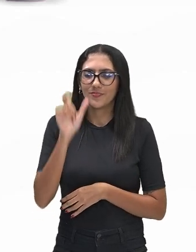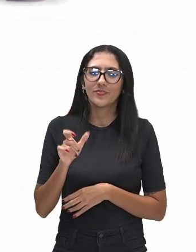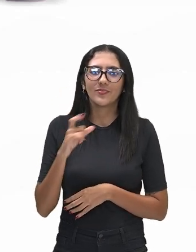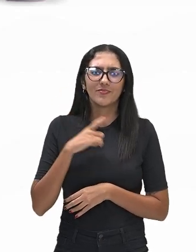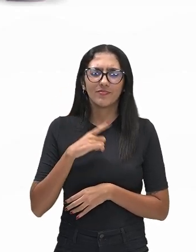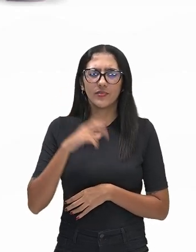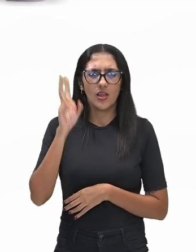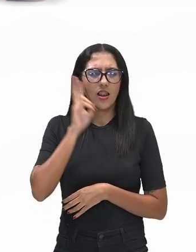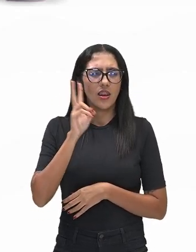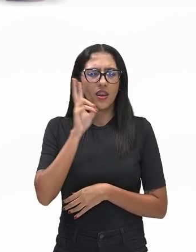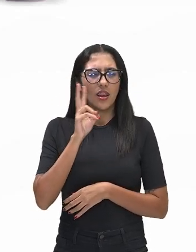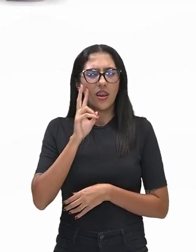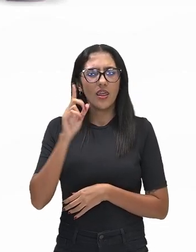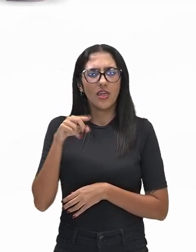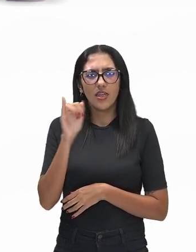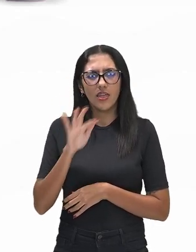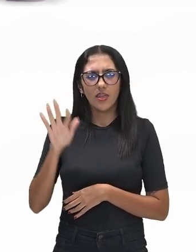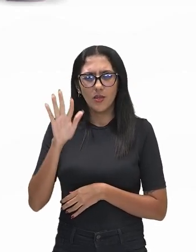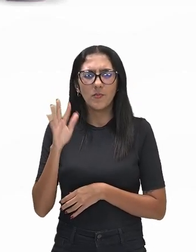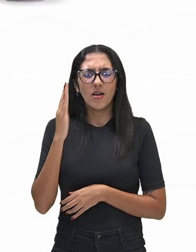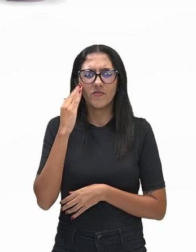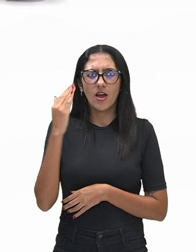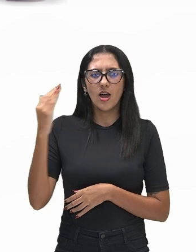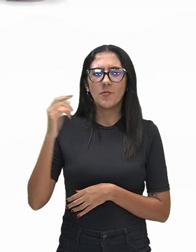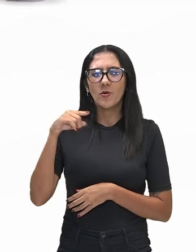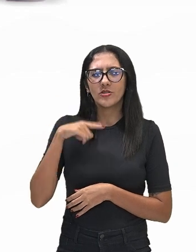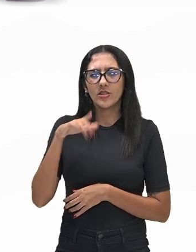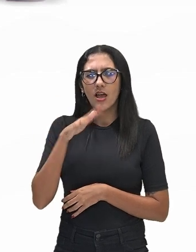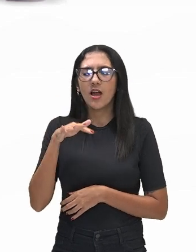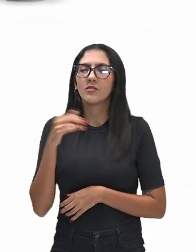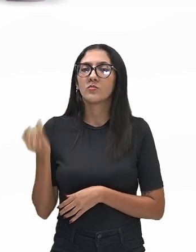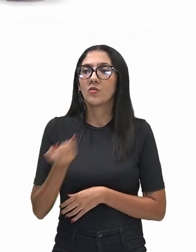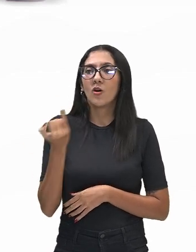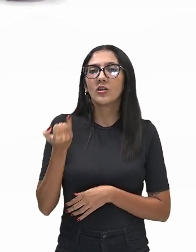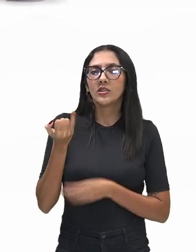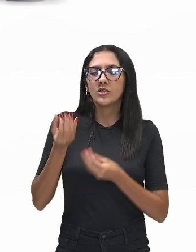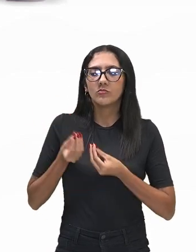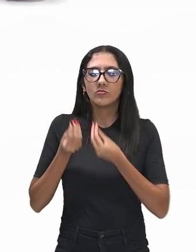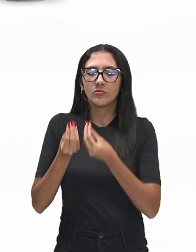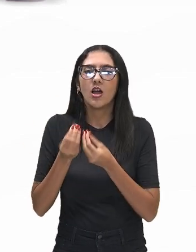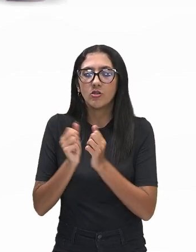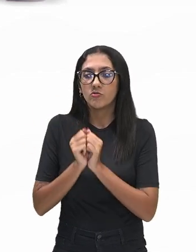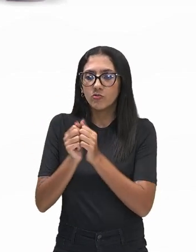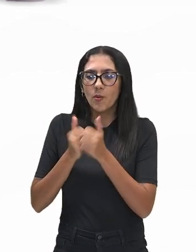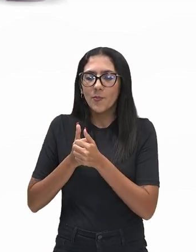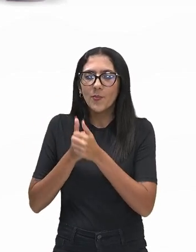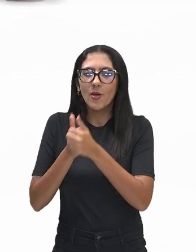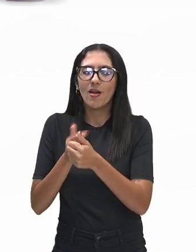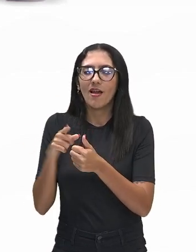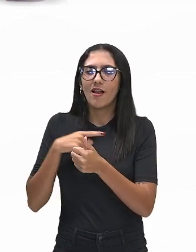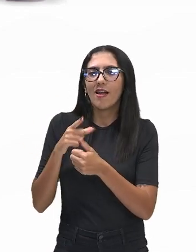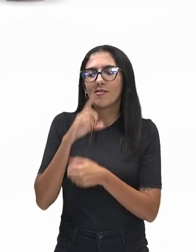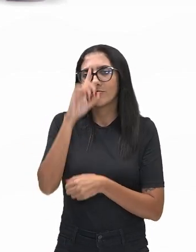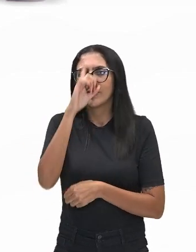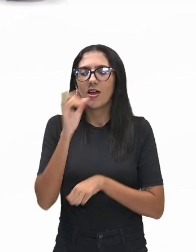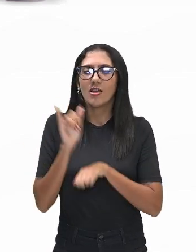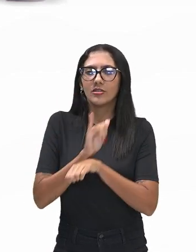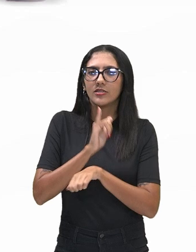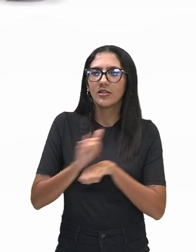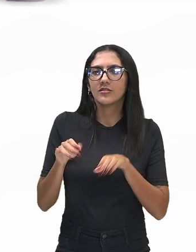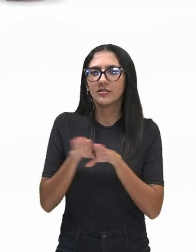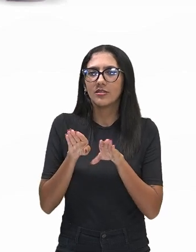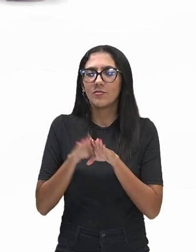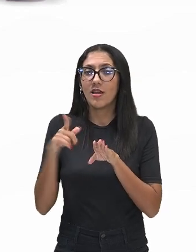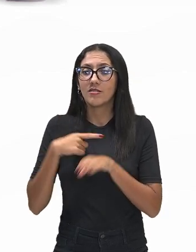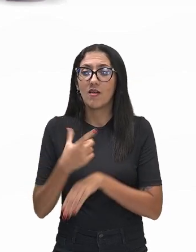ó, que é importante levar as crianças, é um meio lúdico, né, de que essas